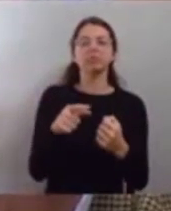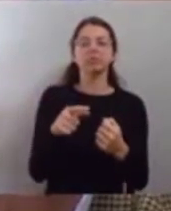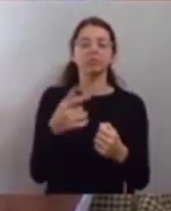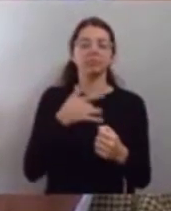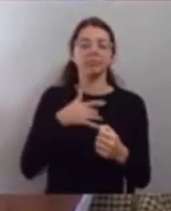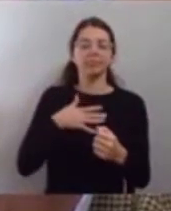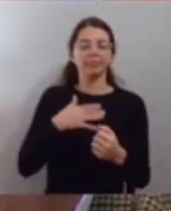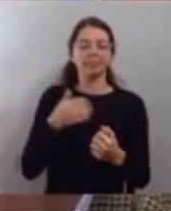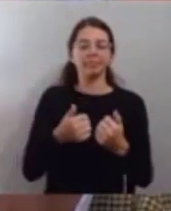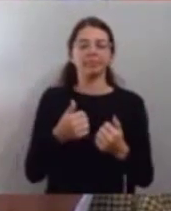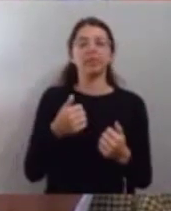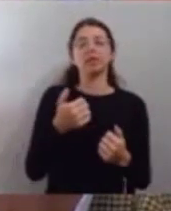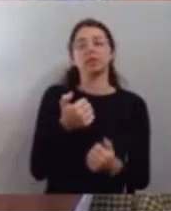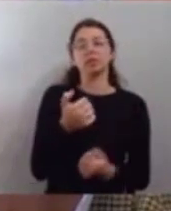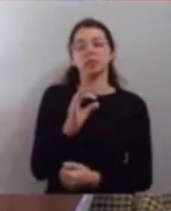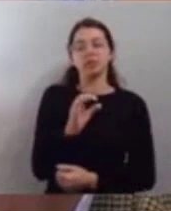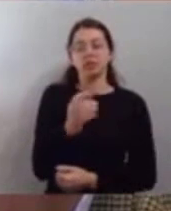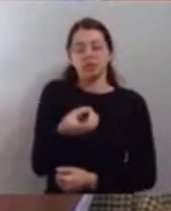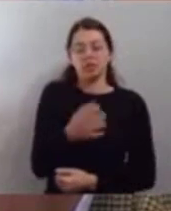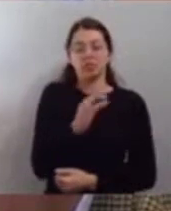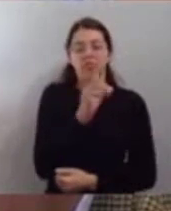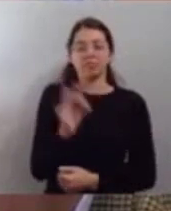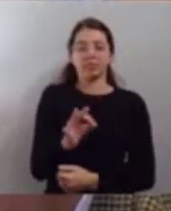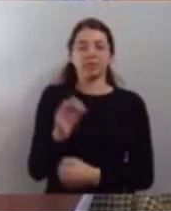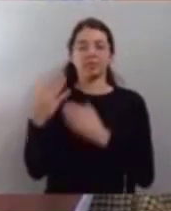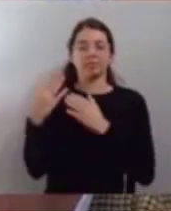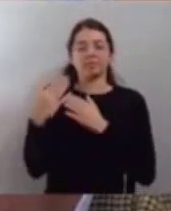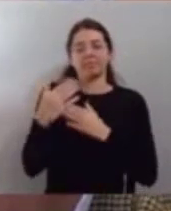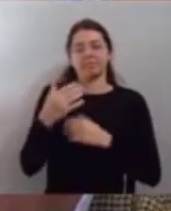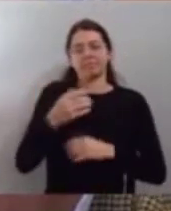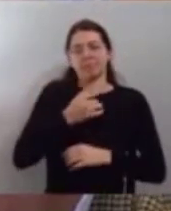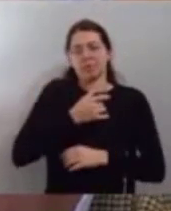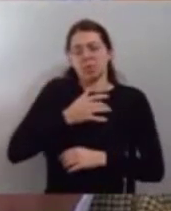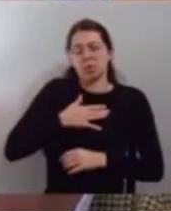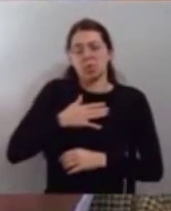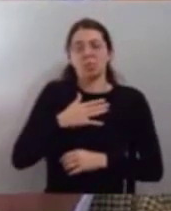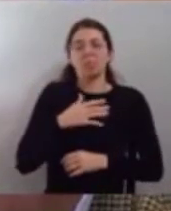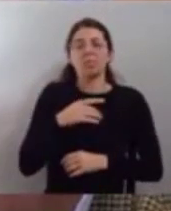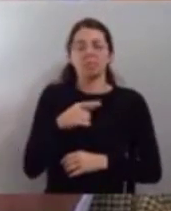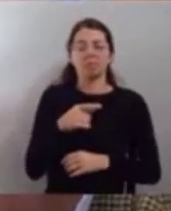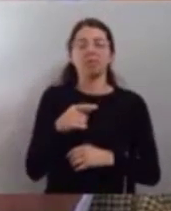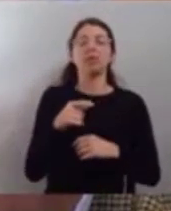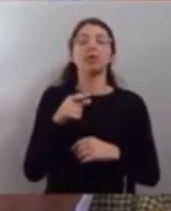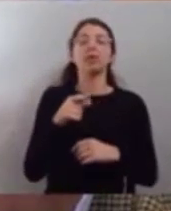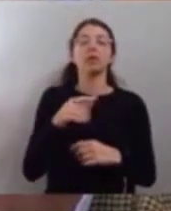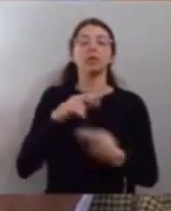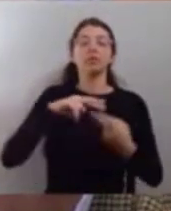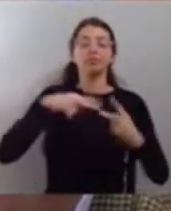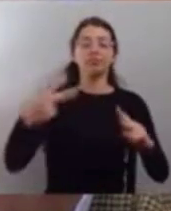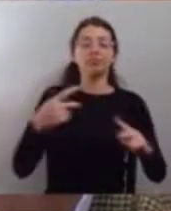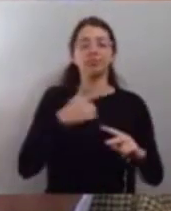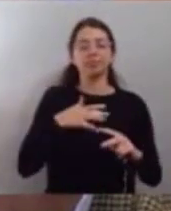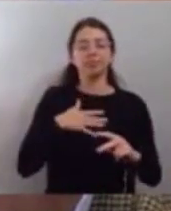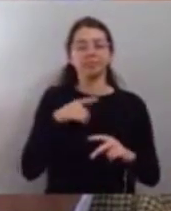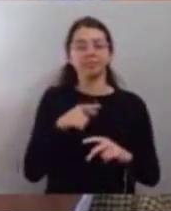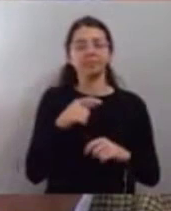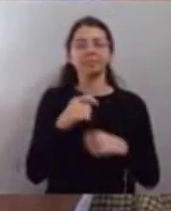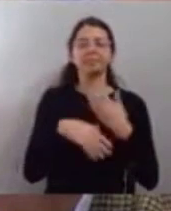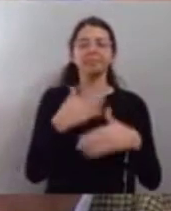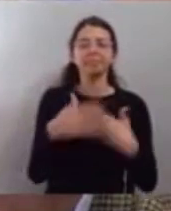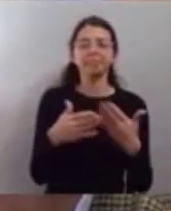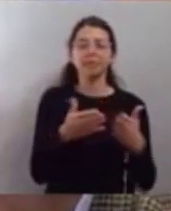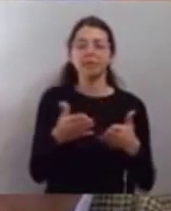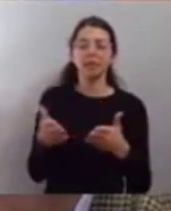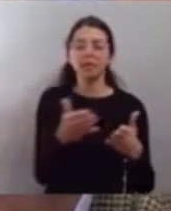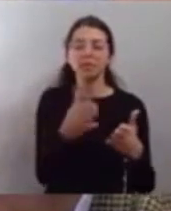59% como se diz na liberação o município deve exercer a sua função acionista definindo orientações estratégicas